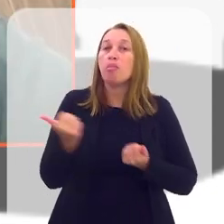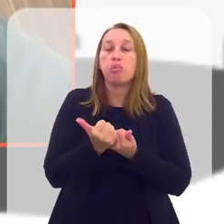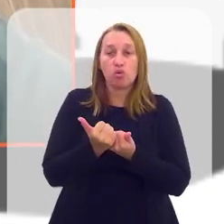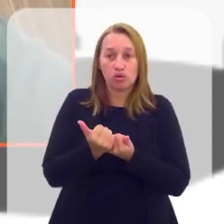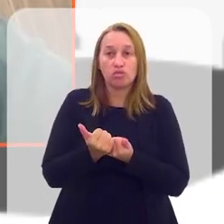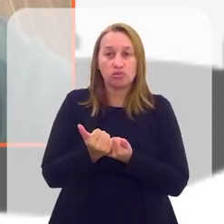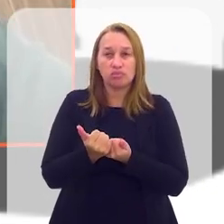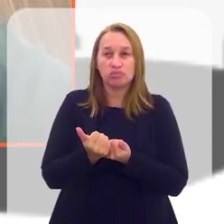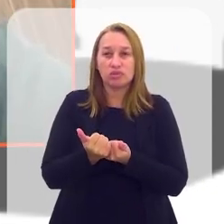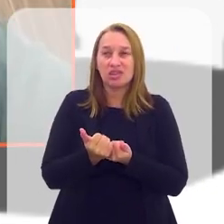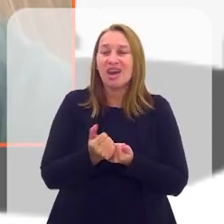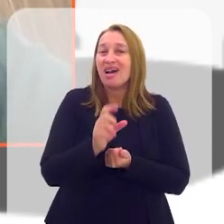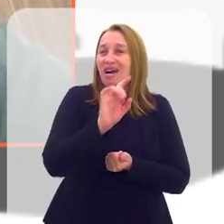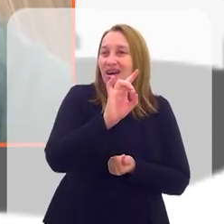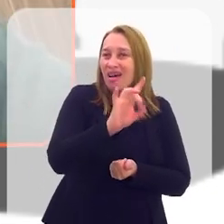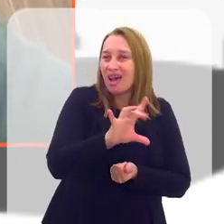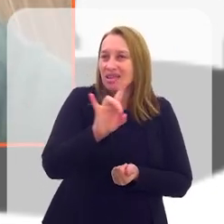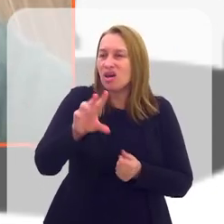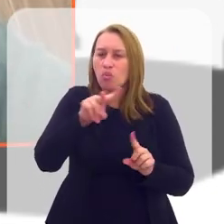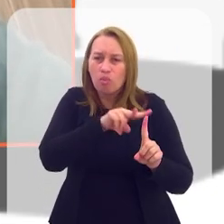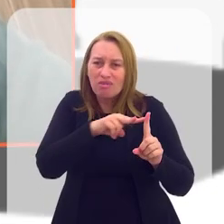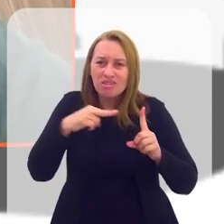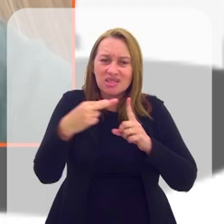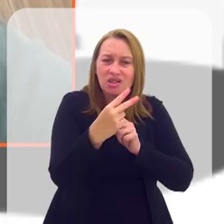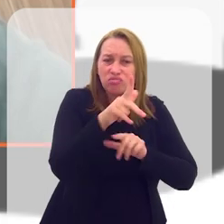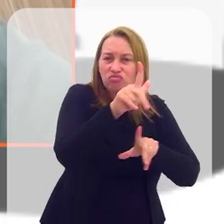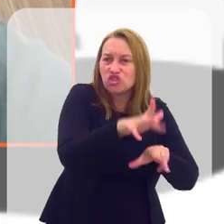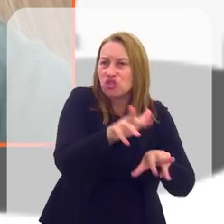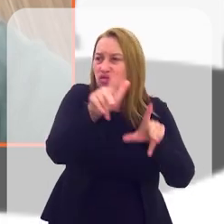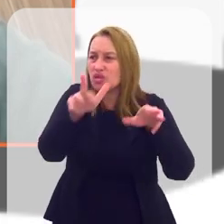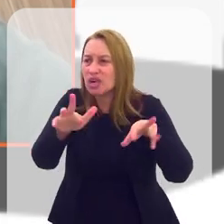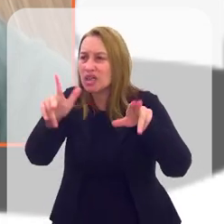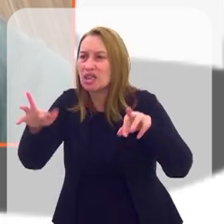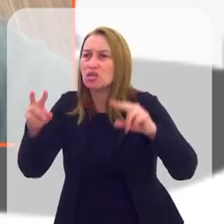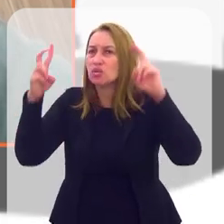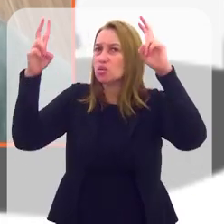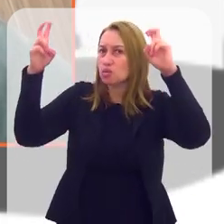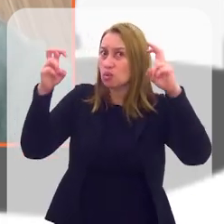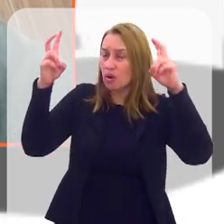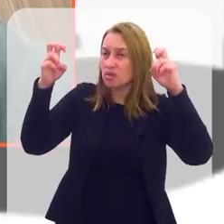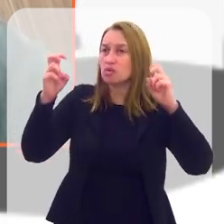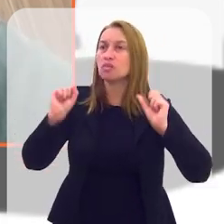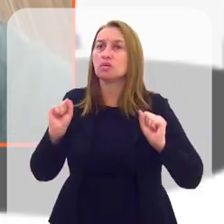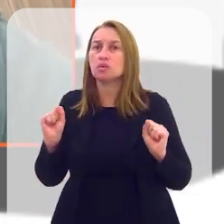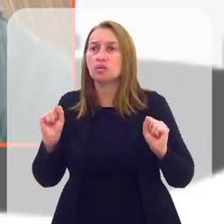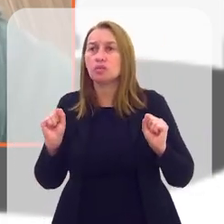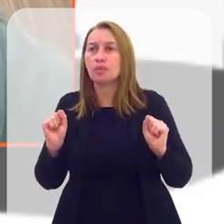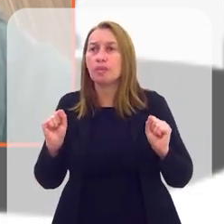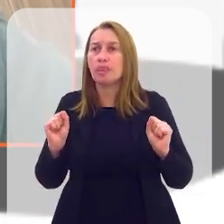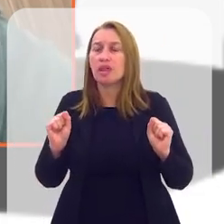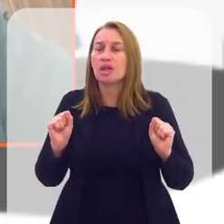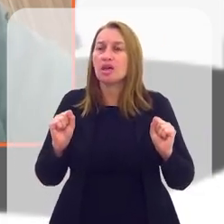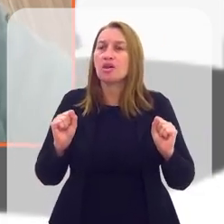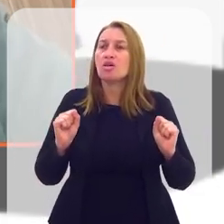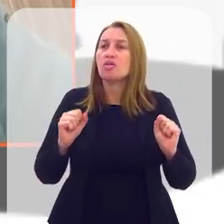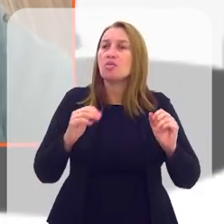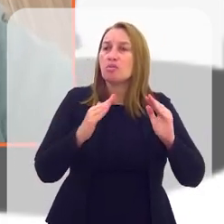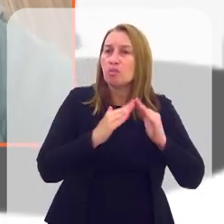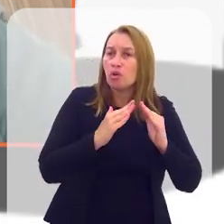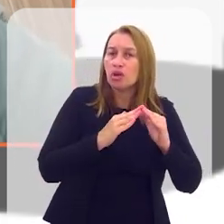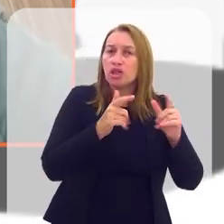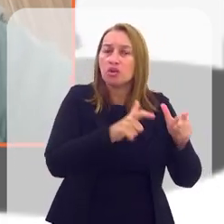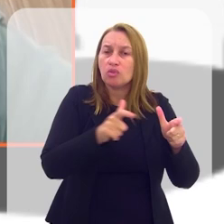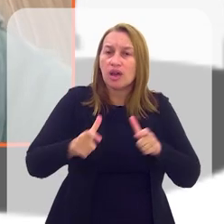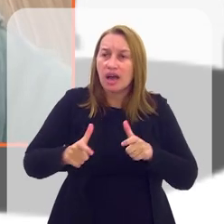a colaboração. Cada um tem uma perspectiva sobre o assunto, vem de